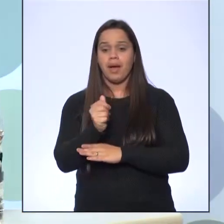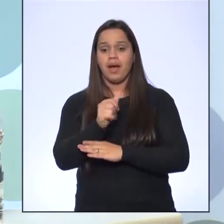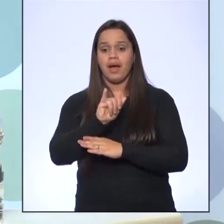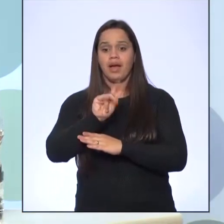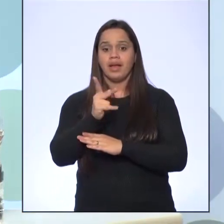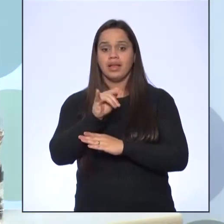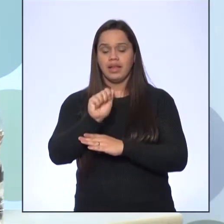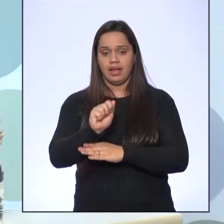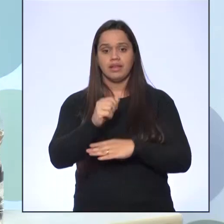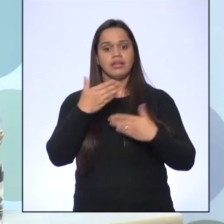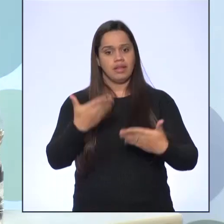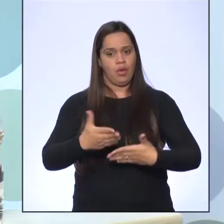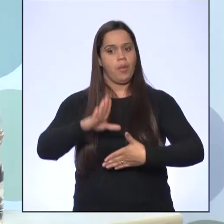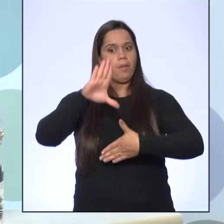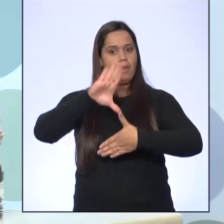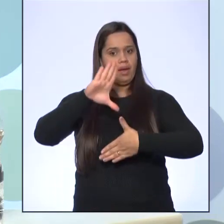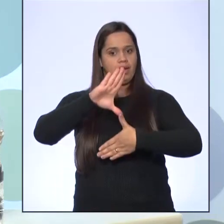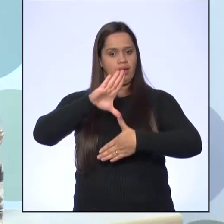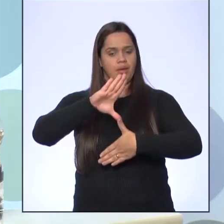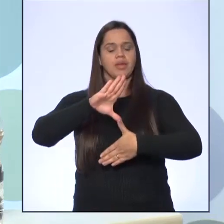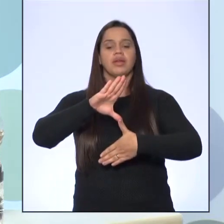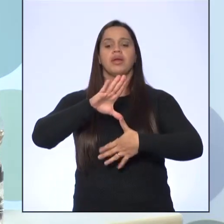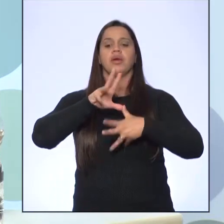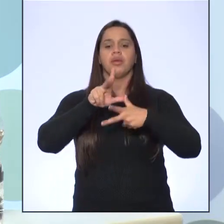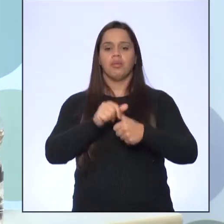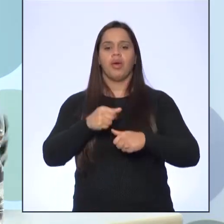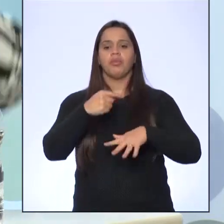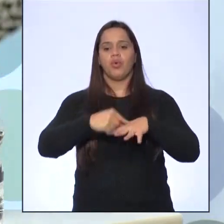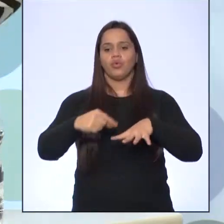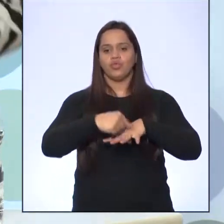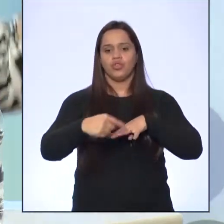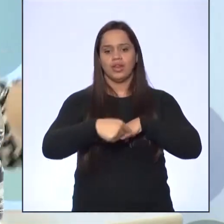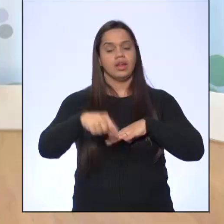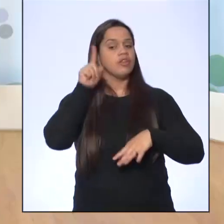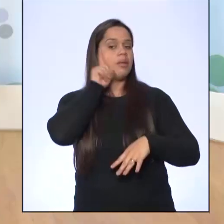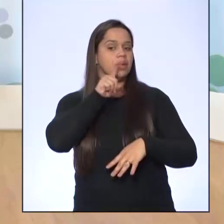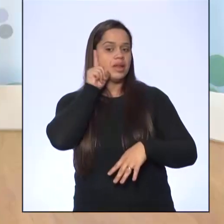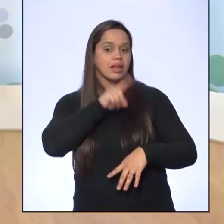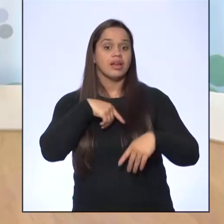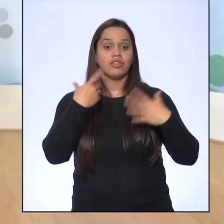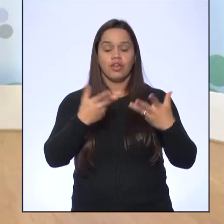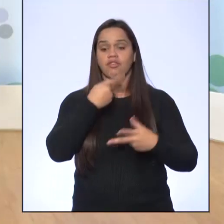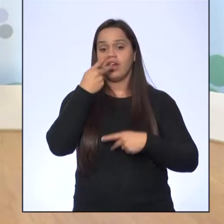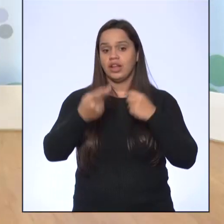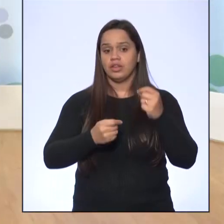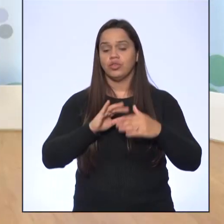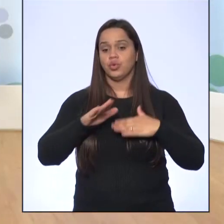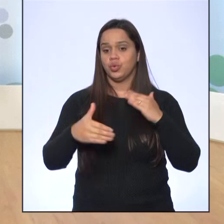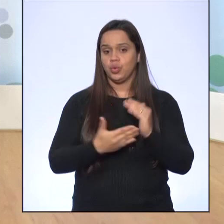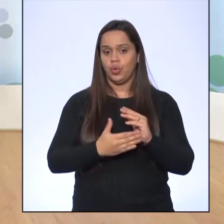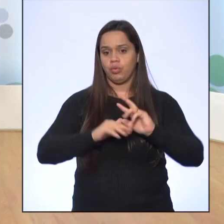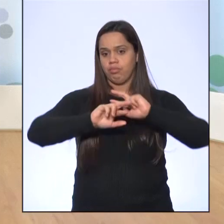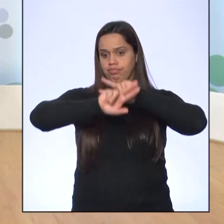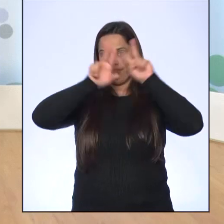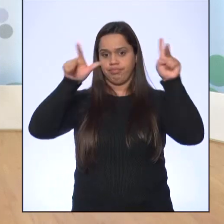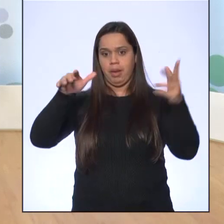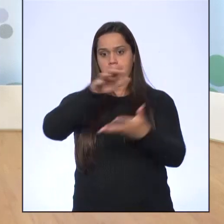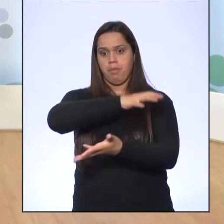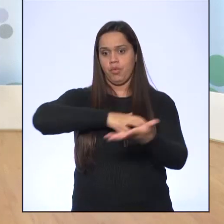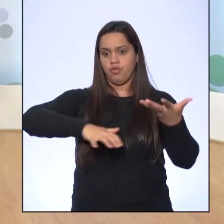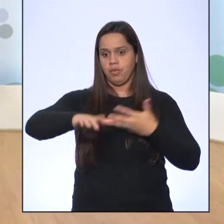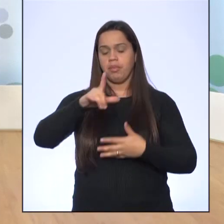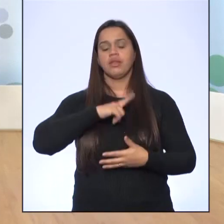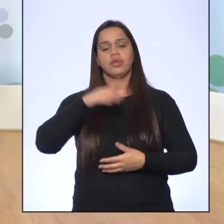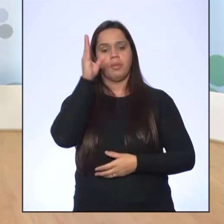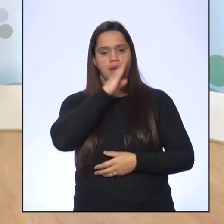América, o Brasil, vocês sabem que ele fica no continente americano, né? Opa. A gente está aqui falando de vários movimentos e movimentos brasileiros também fazem